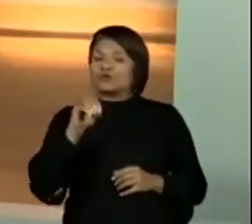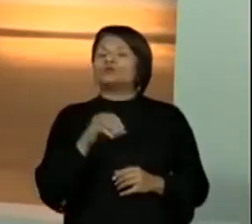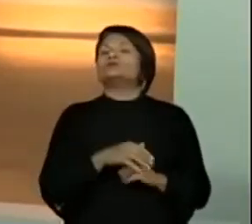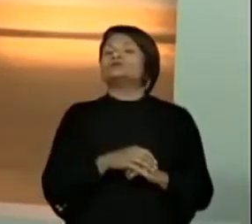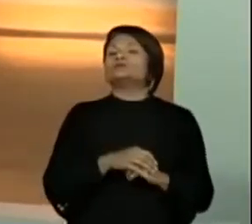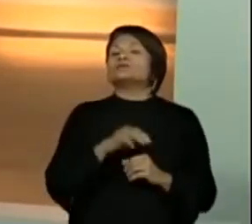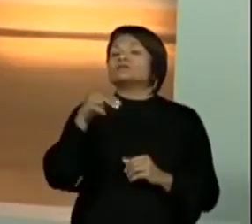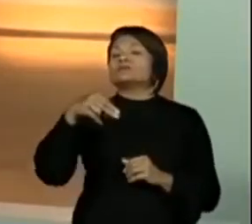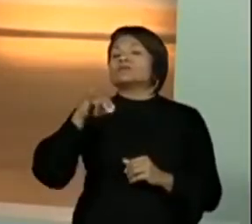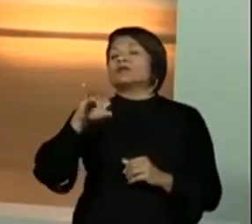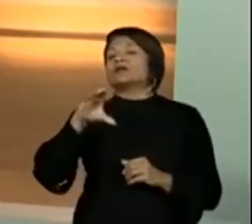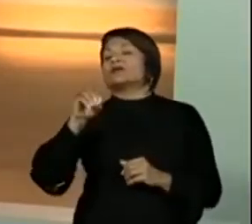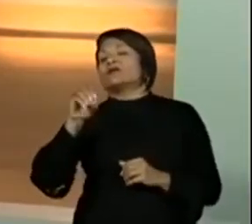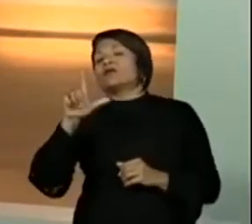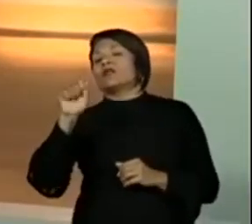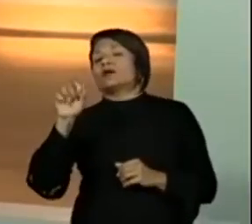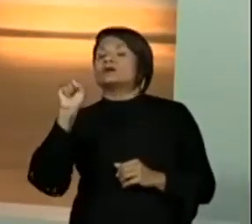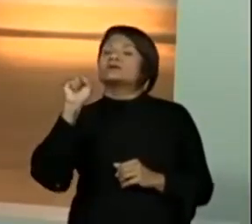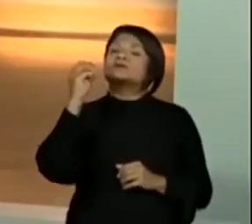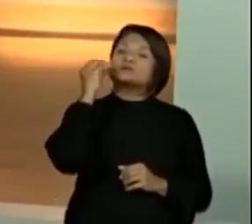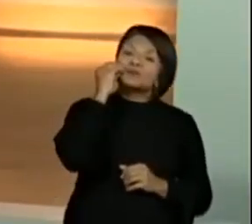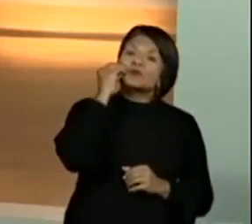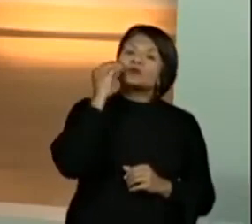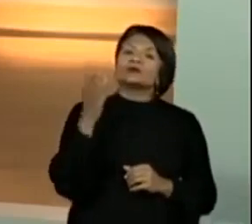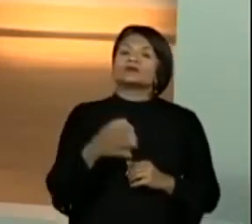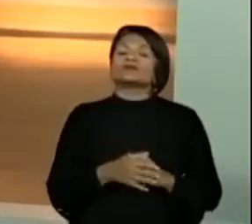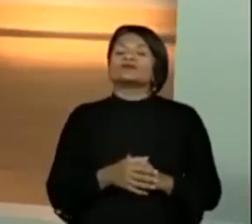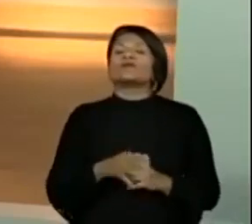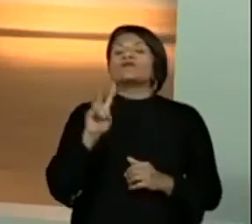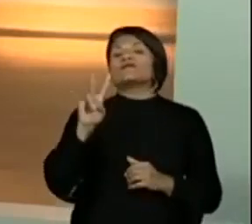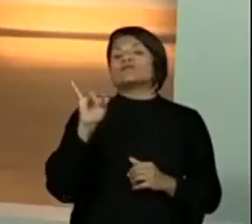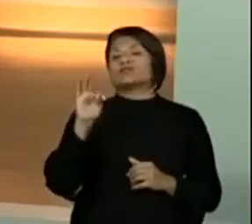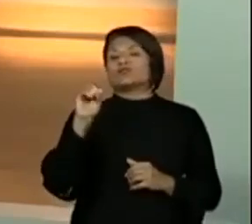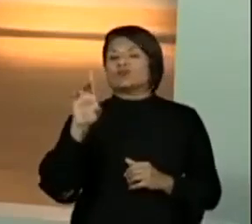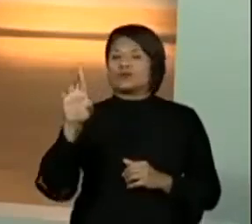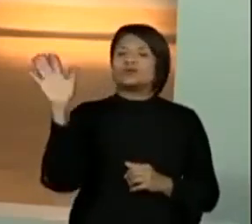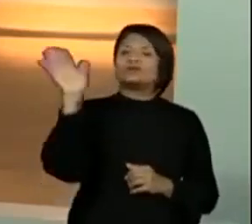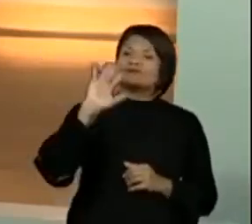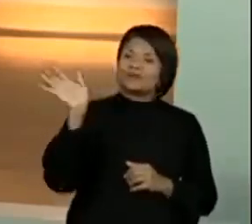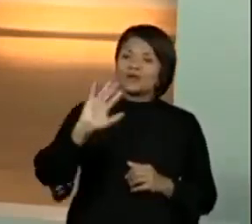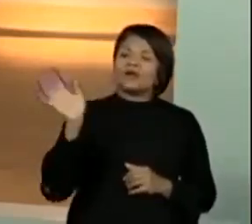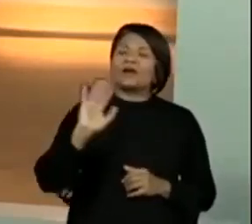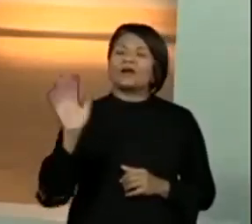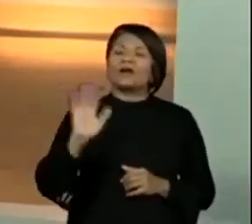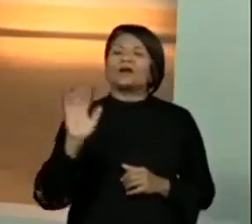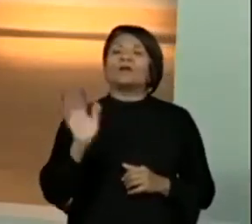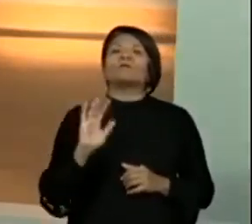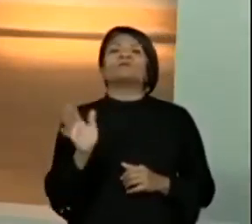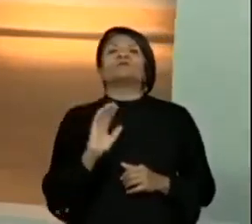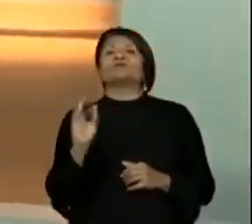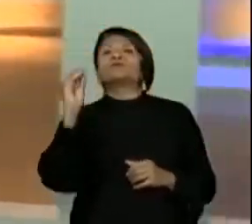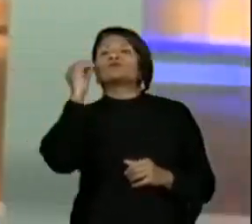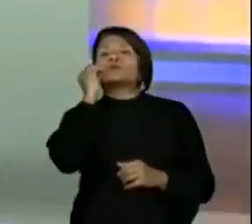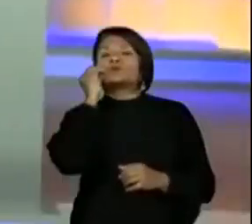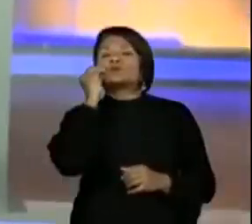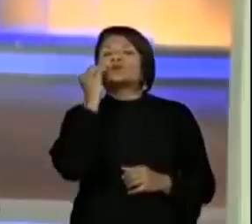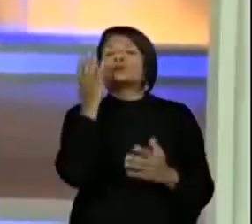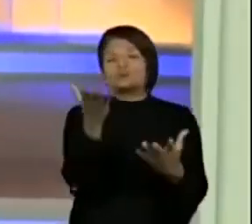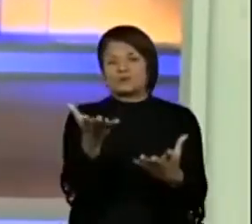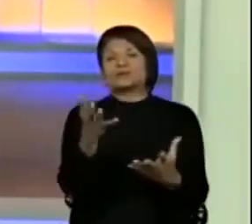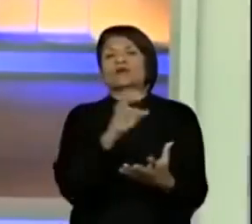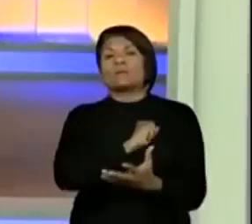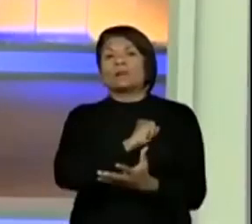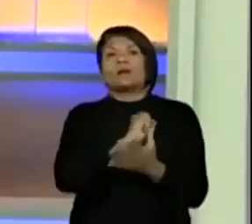Nicolas, um beijo. Vitor, tchau. Muito bem, um beijo, amei estar com